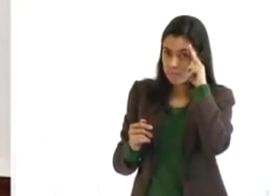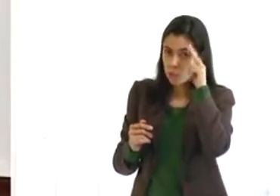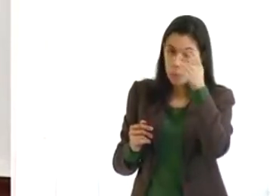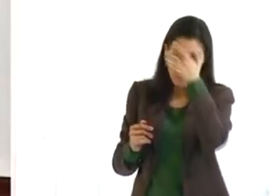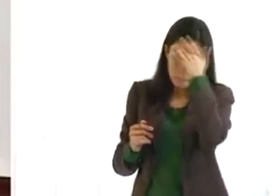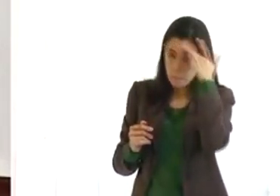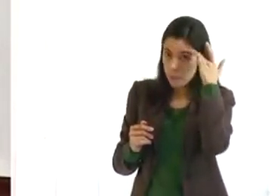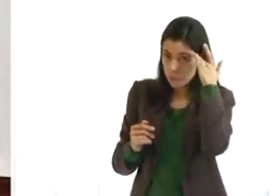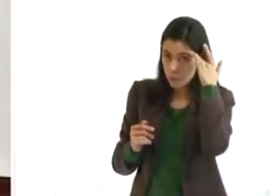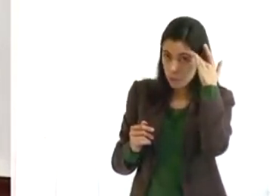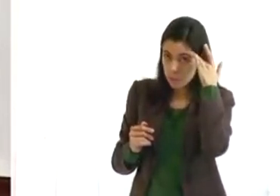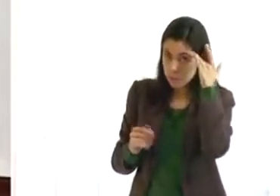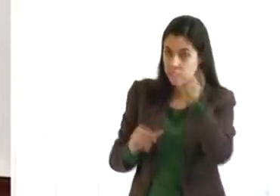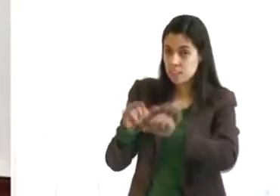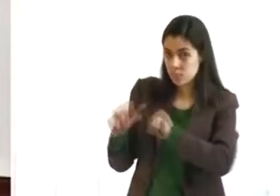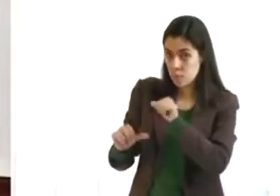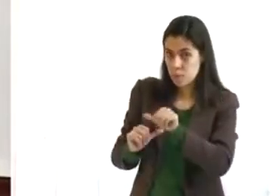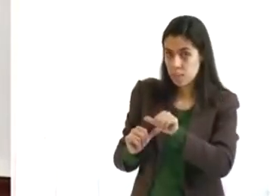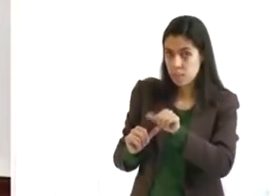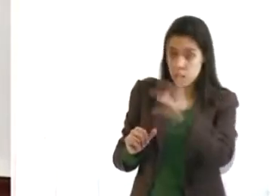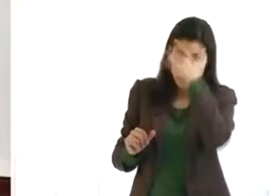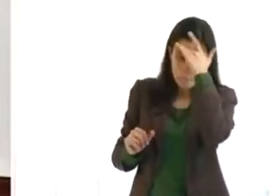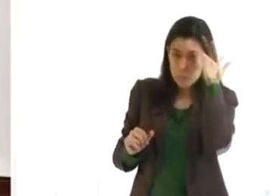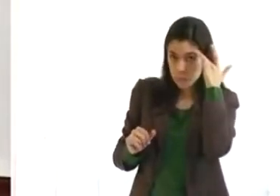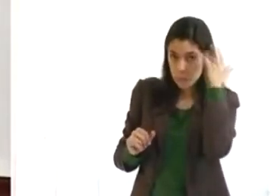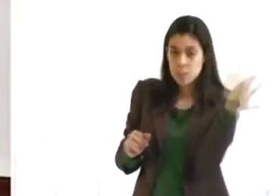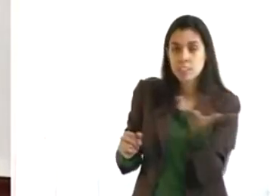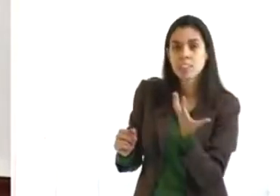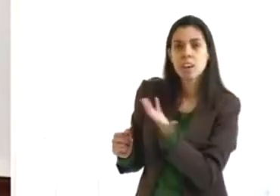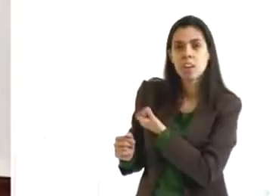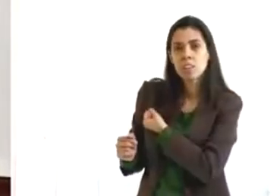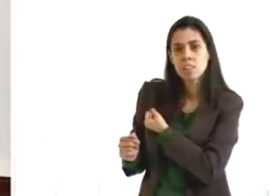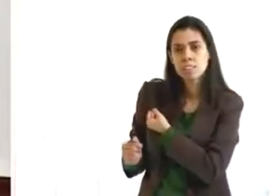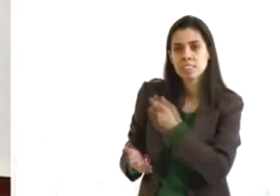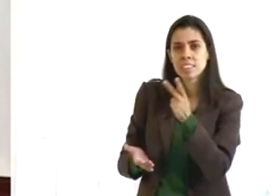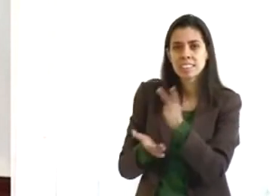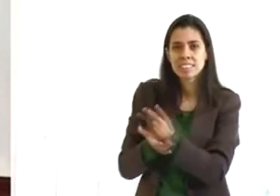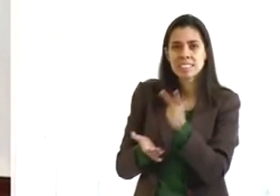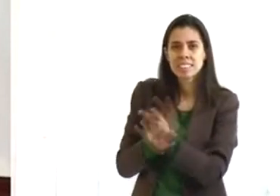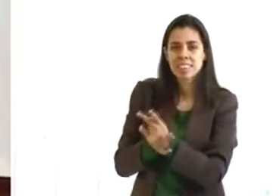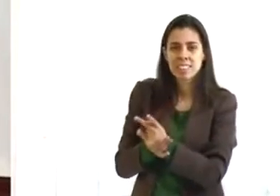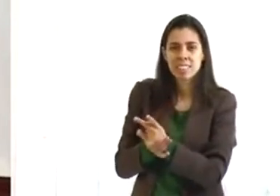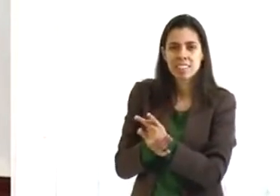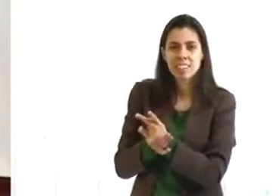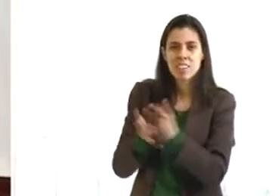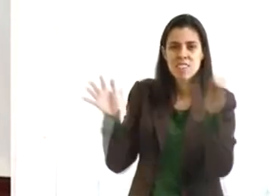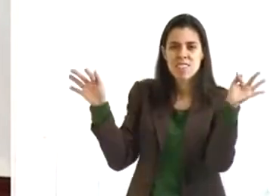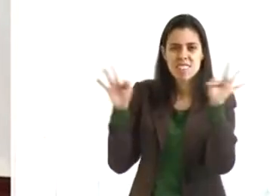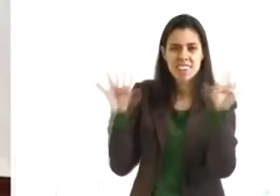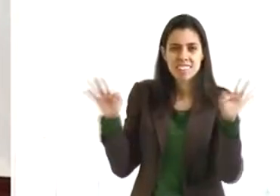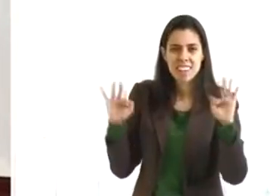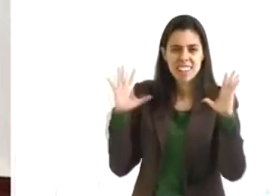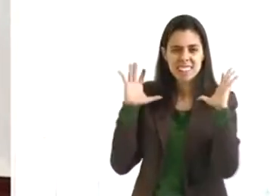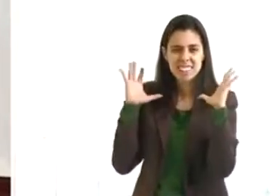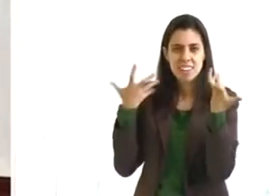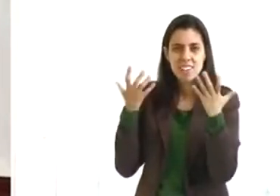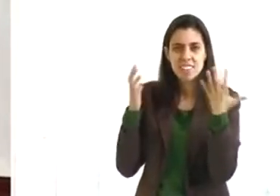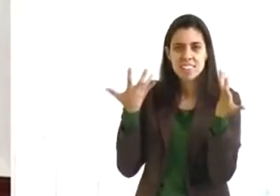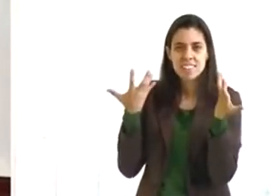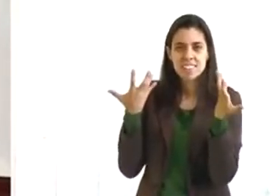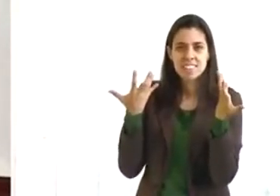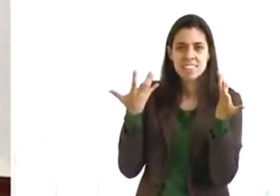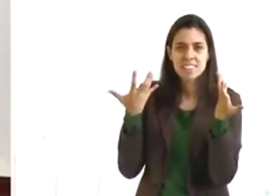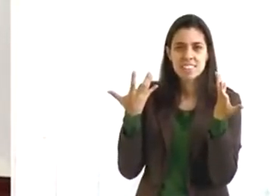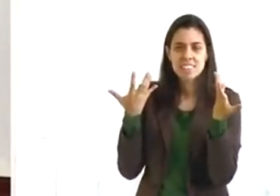Festa, júbilo, porque os anjos celebram, porque Deus se alegra por um pecador que se